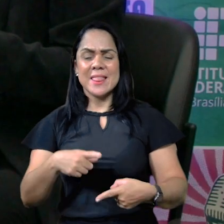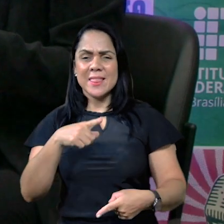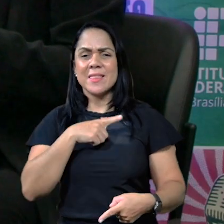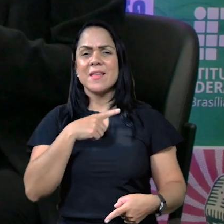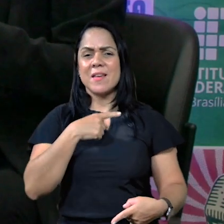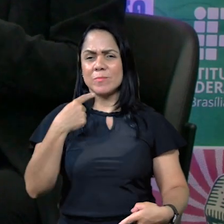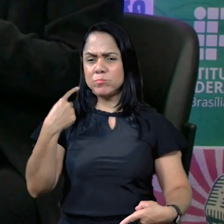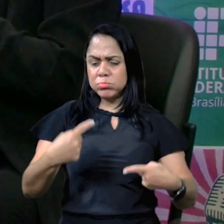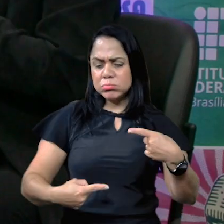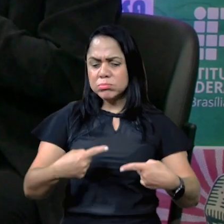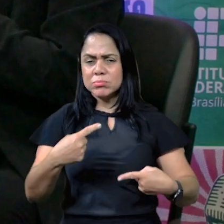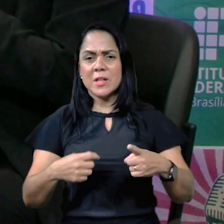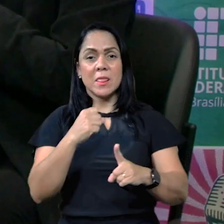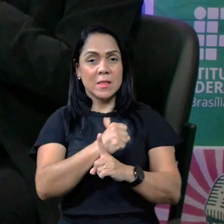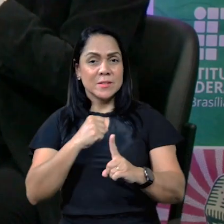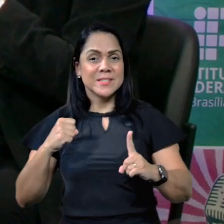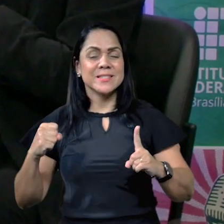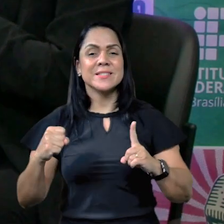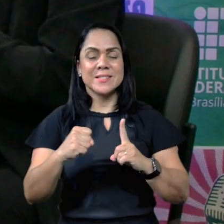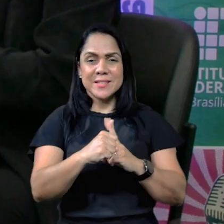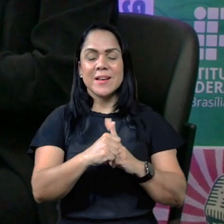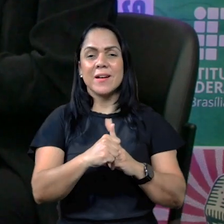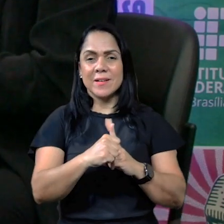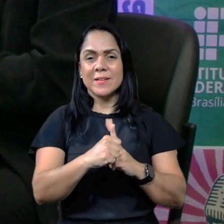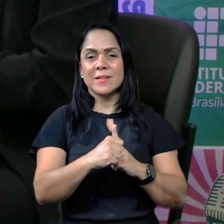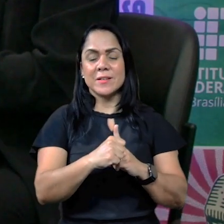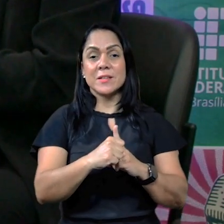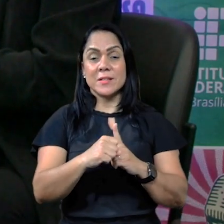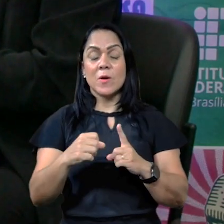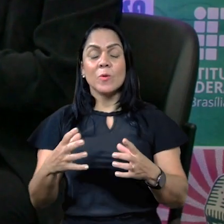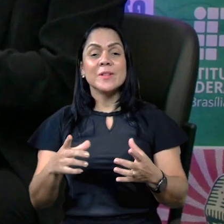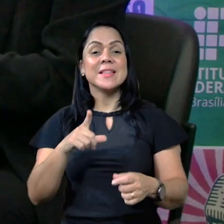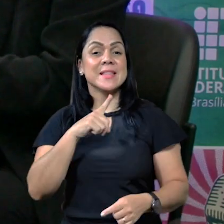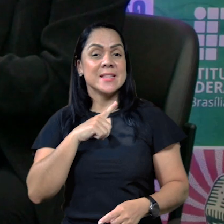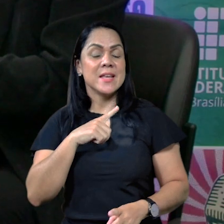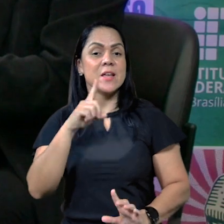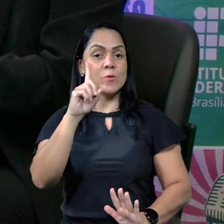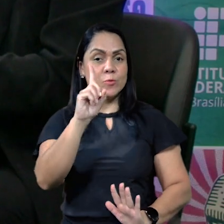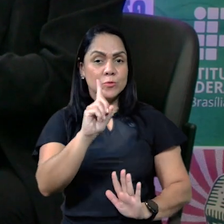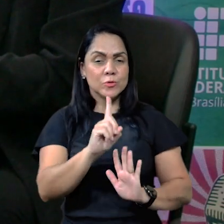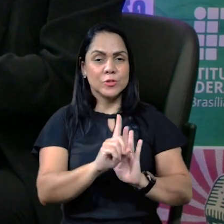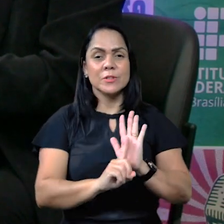sociais, né? Então, conquistar um direito significa que ele não existia